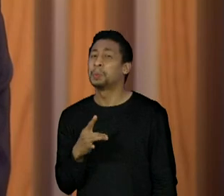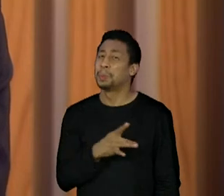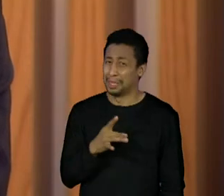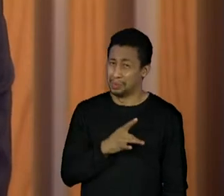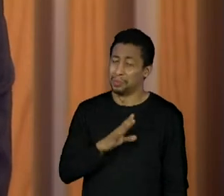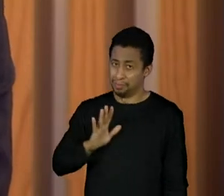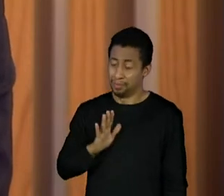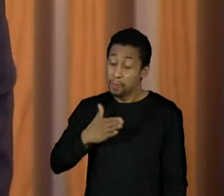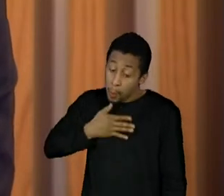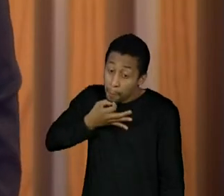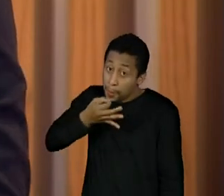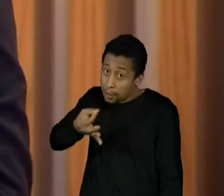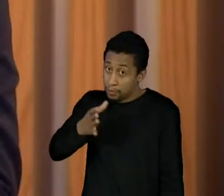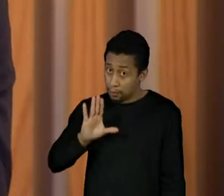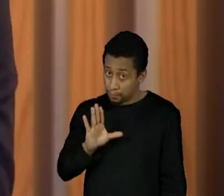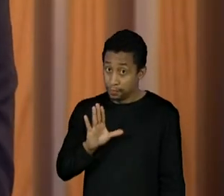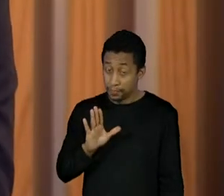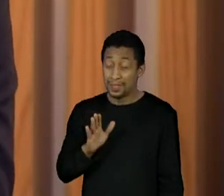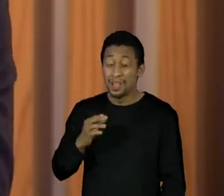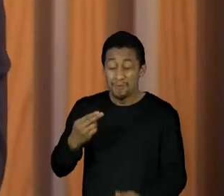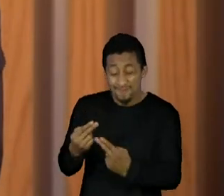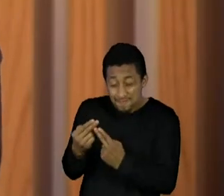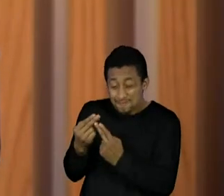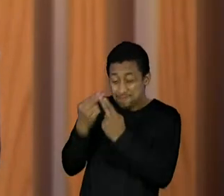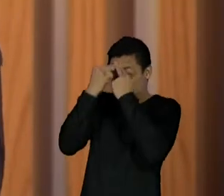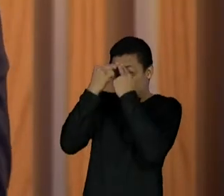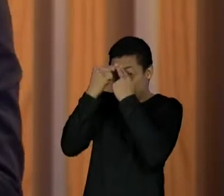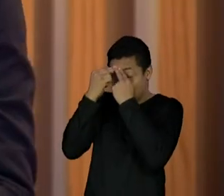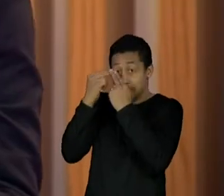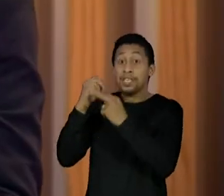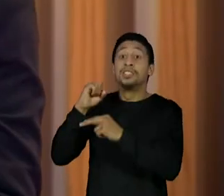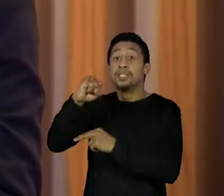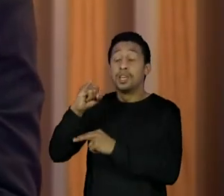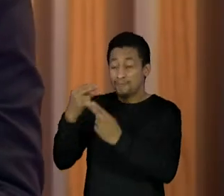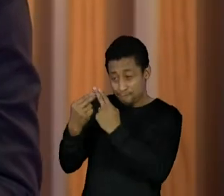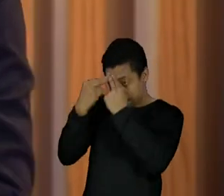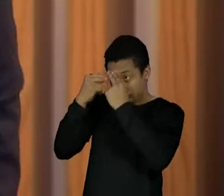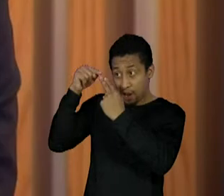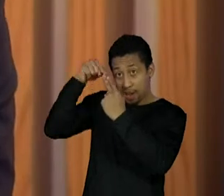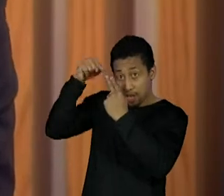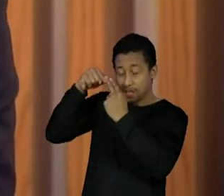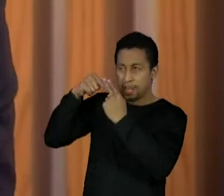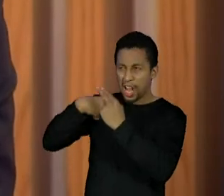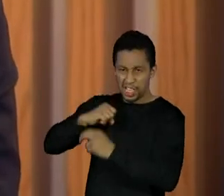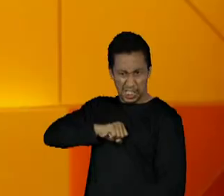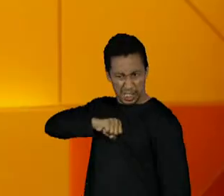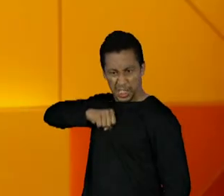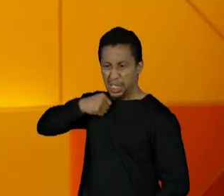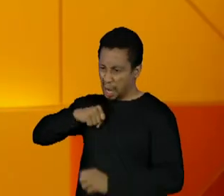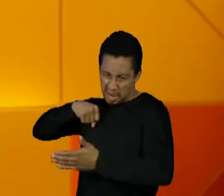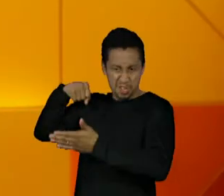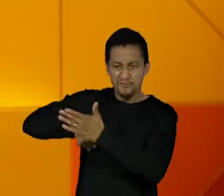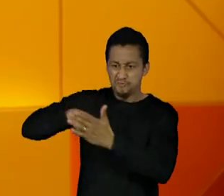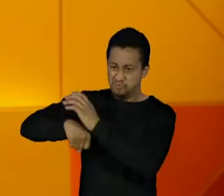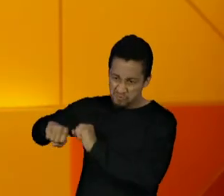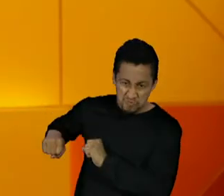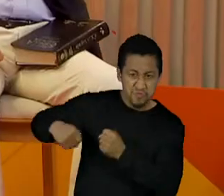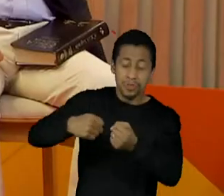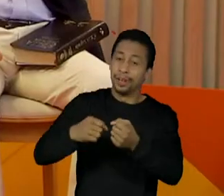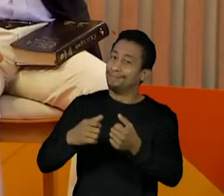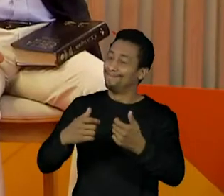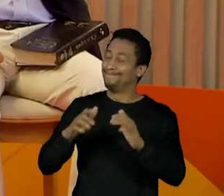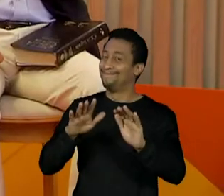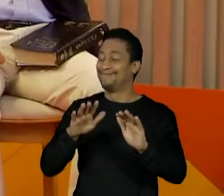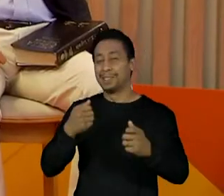singular, de que o meu trauma direcione a minha luta pelo racismo. Eu tenho que tomar muito esse cuidado. Porque se eu usar o